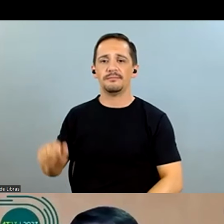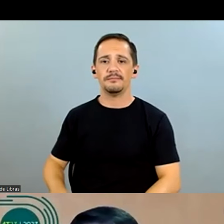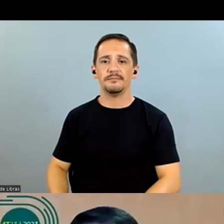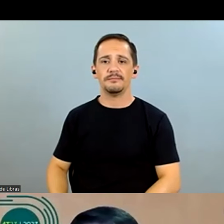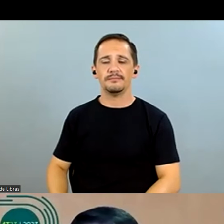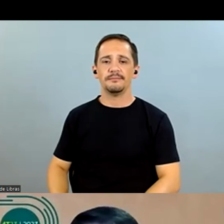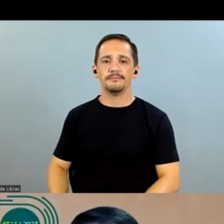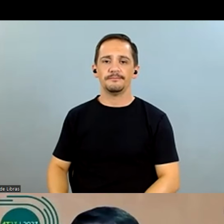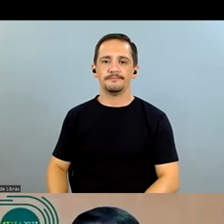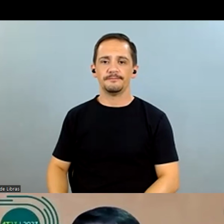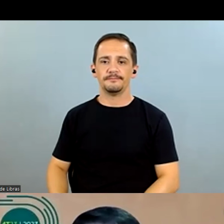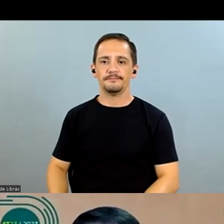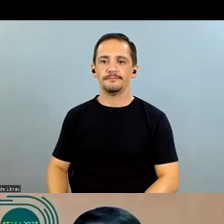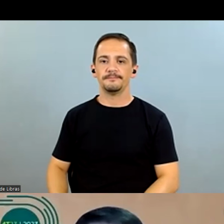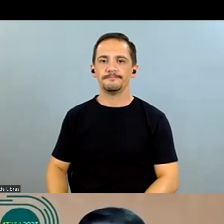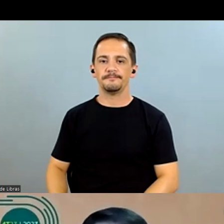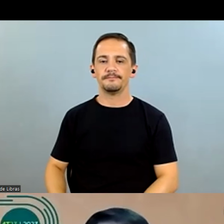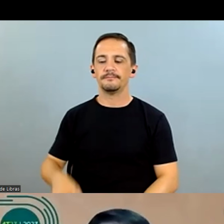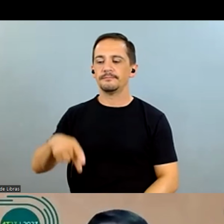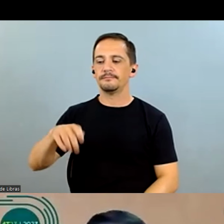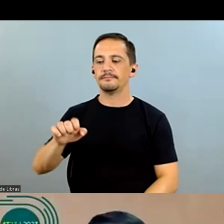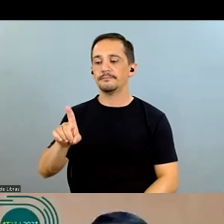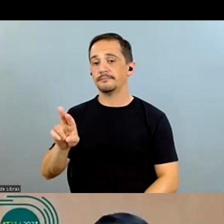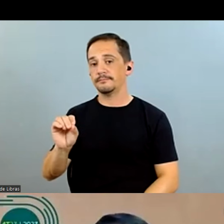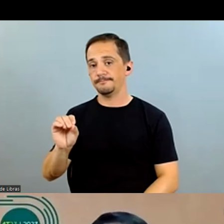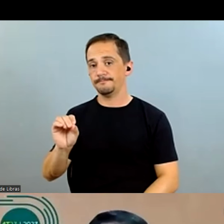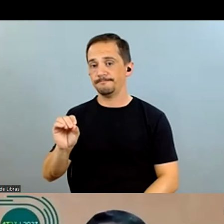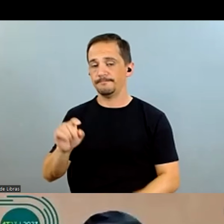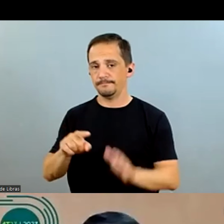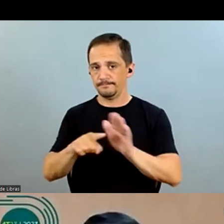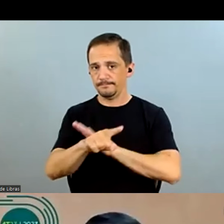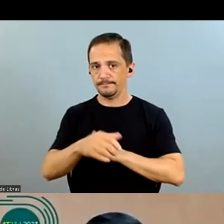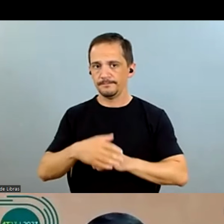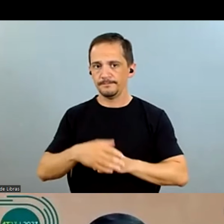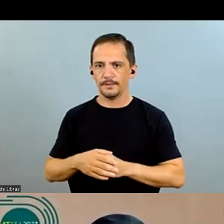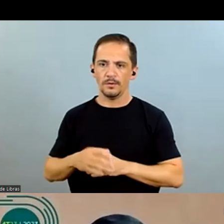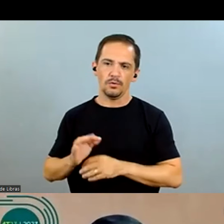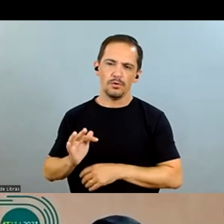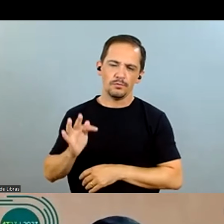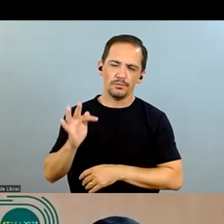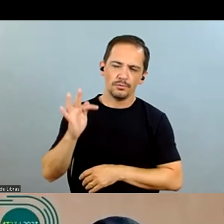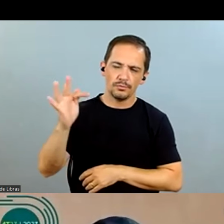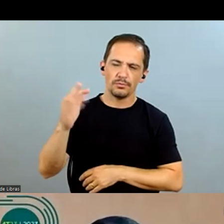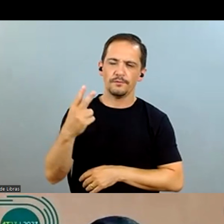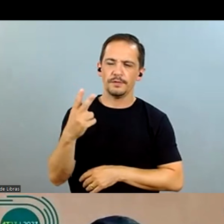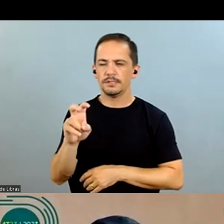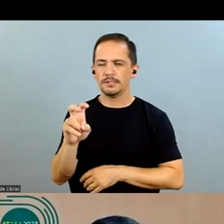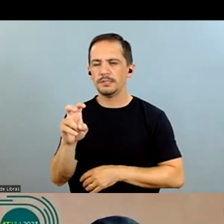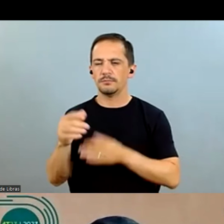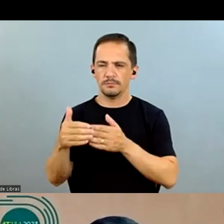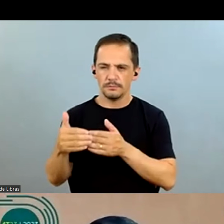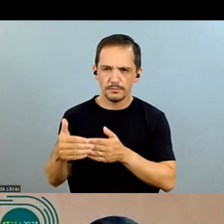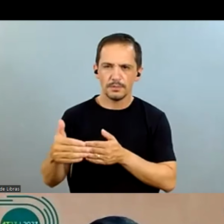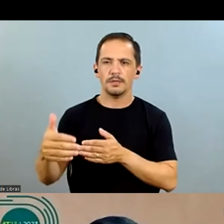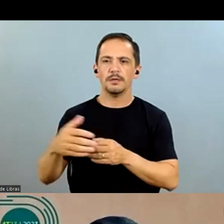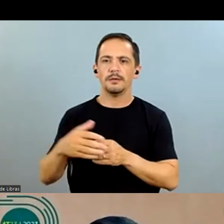Eh o Pedro pergunta que eh pensando no longo prazo 2025 em diante qual seria o nível de